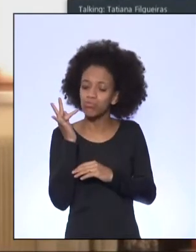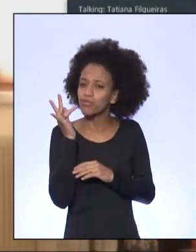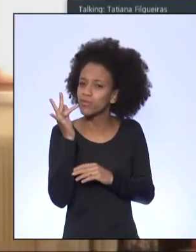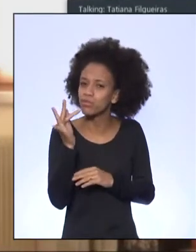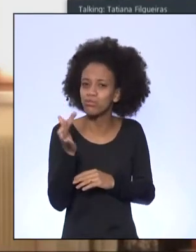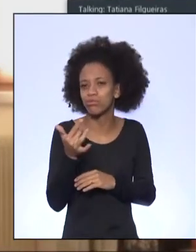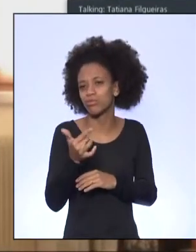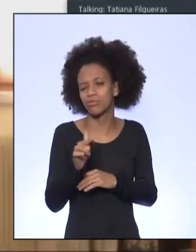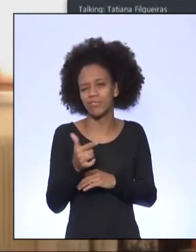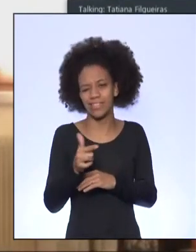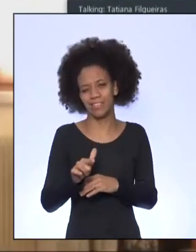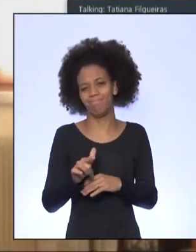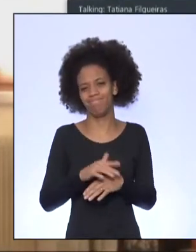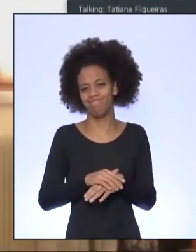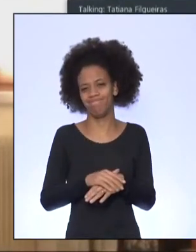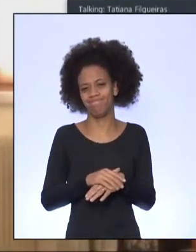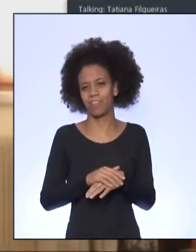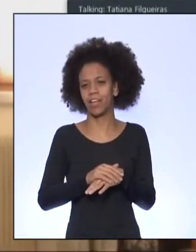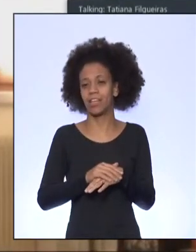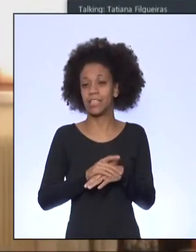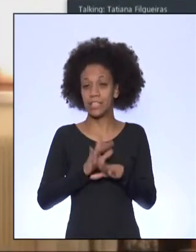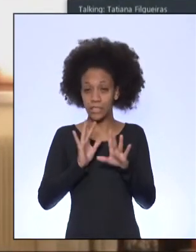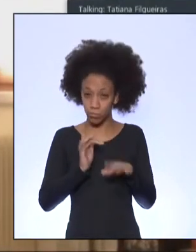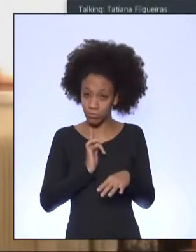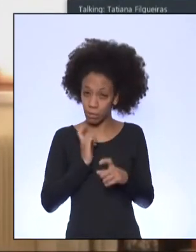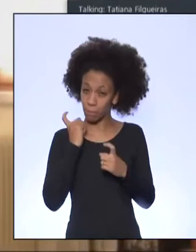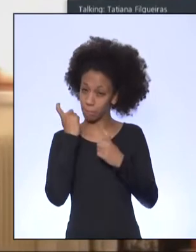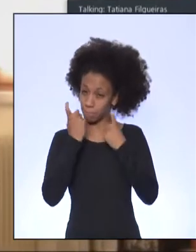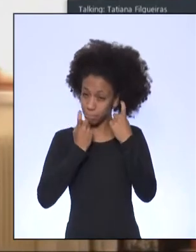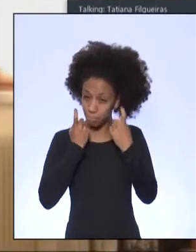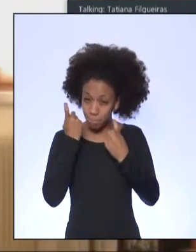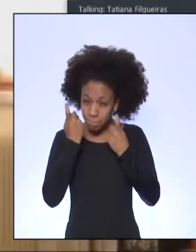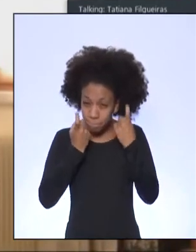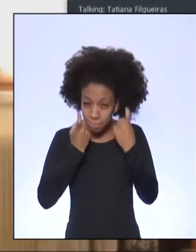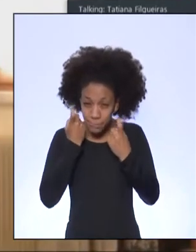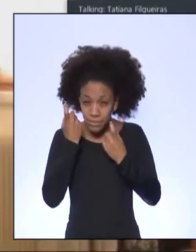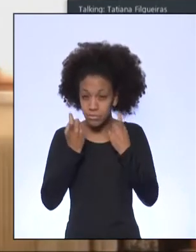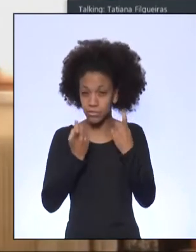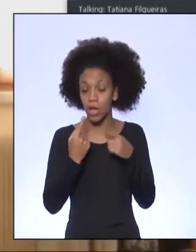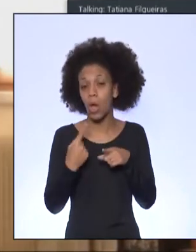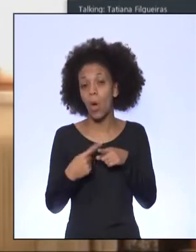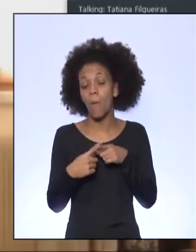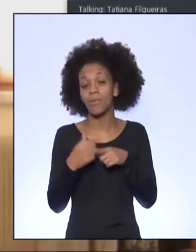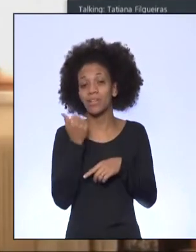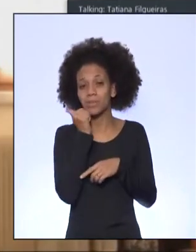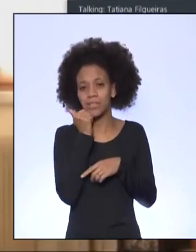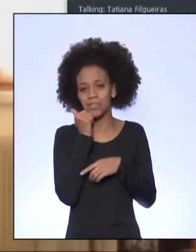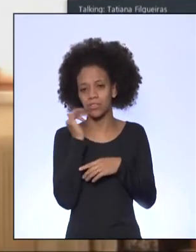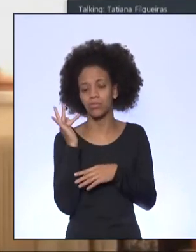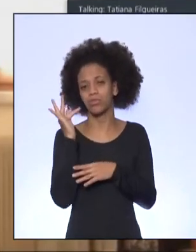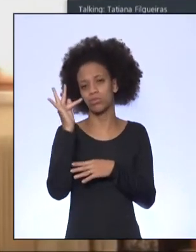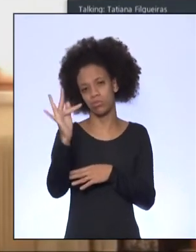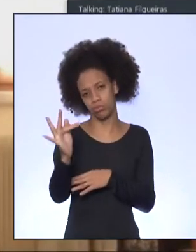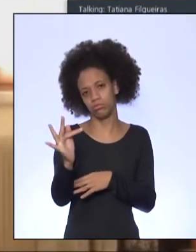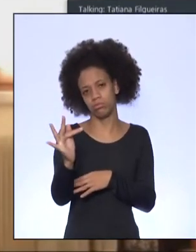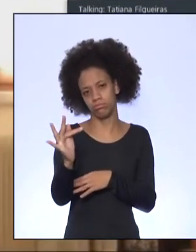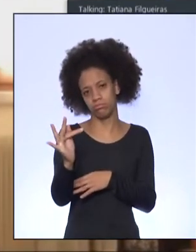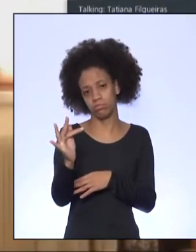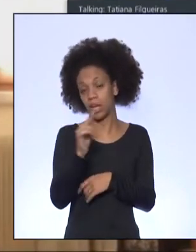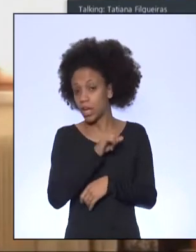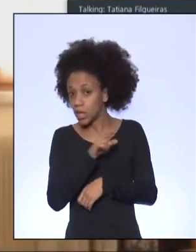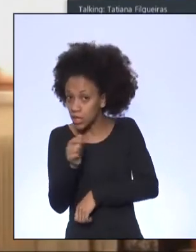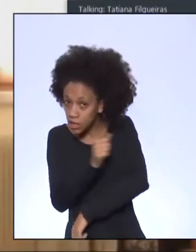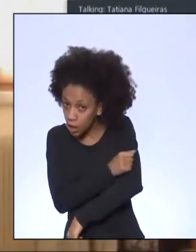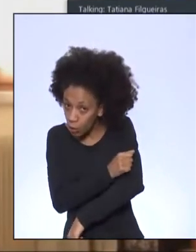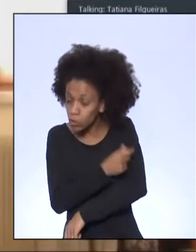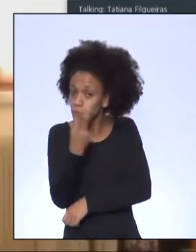nas escolas. Então, a gente tem uma preocupação muito grande, porque os cientistas do futuro vão sair, são os alunos de vocês, né?